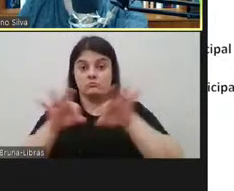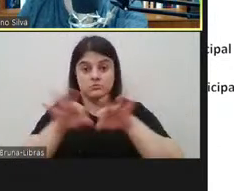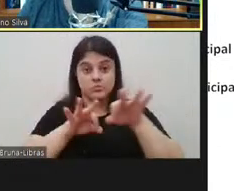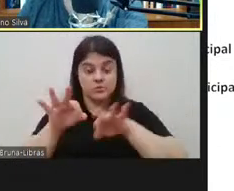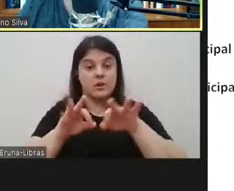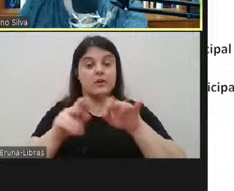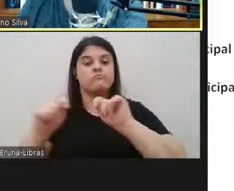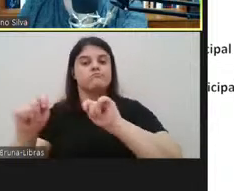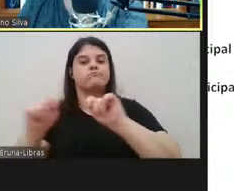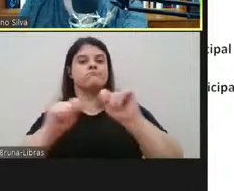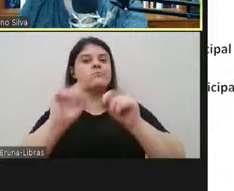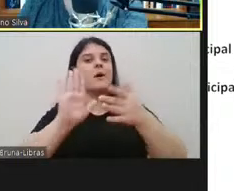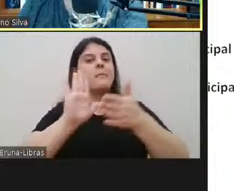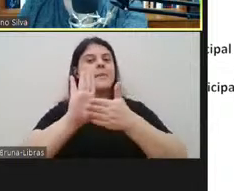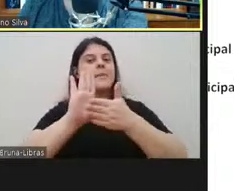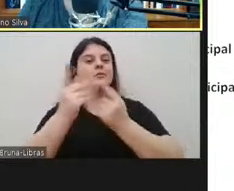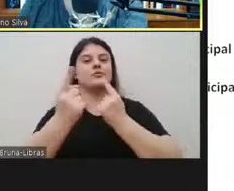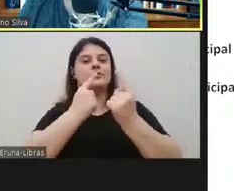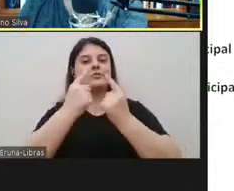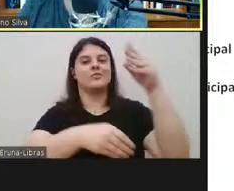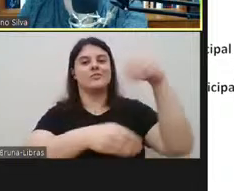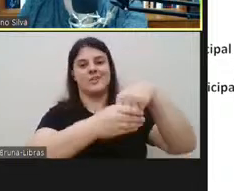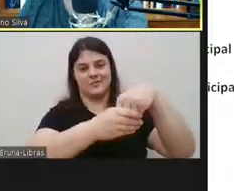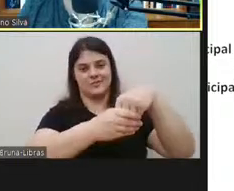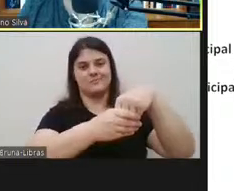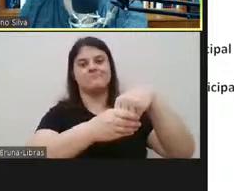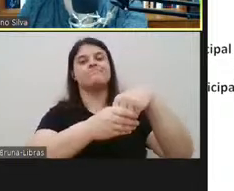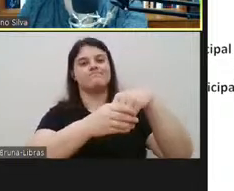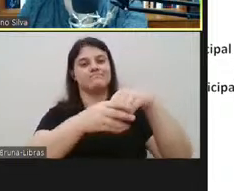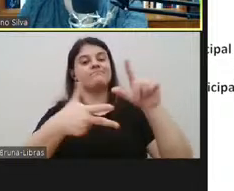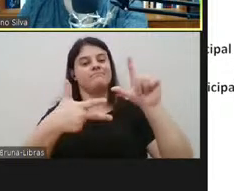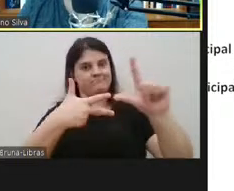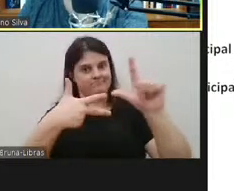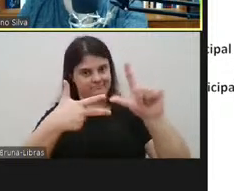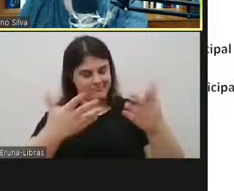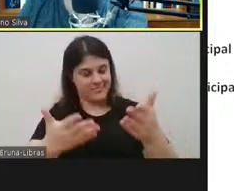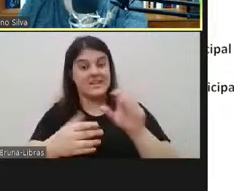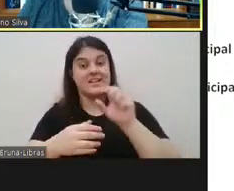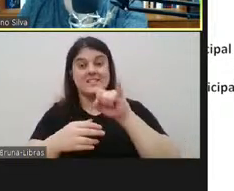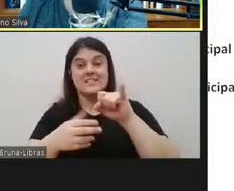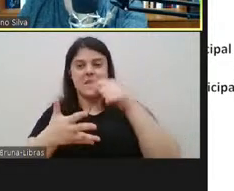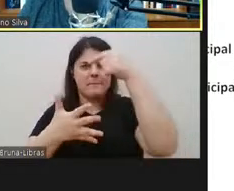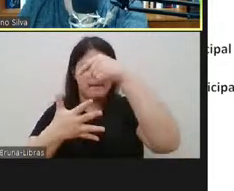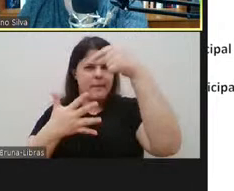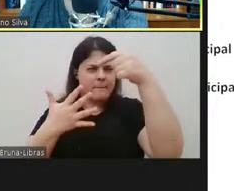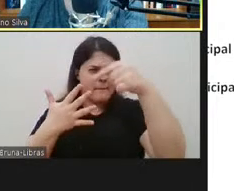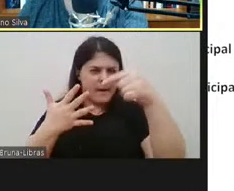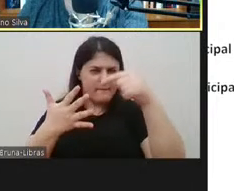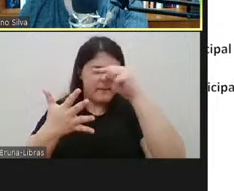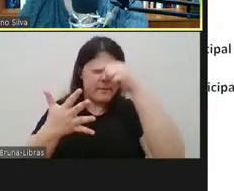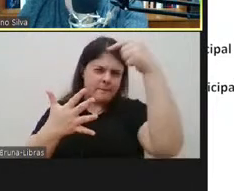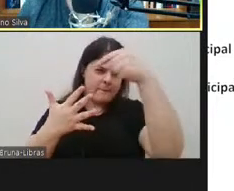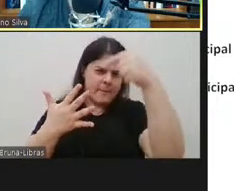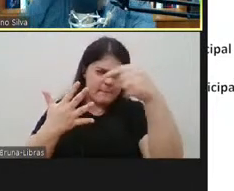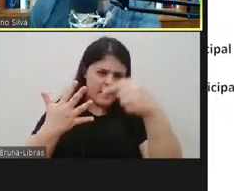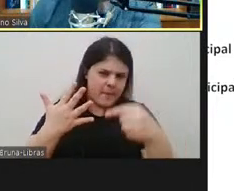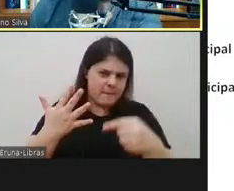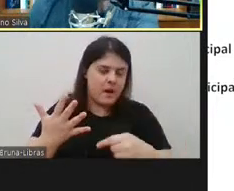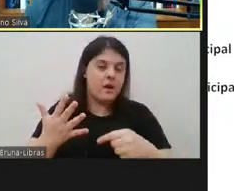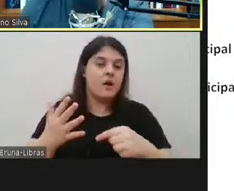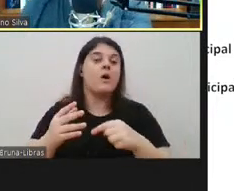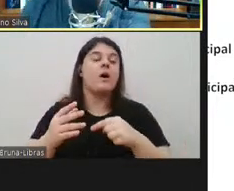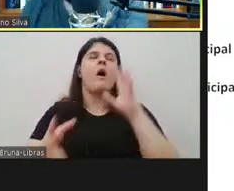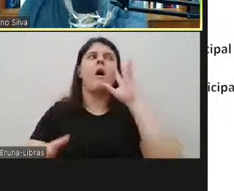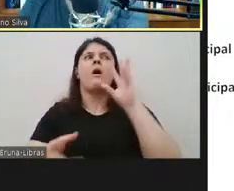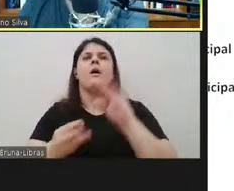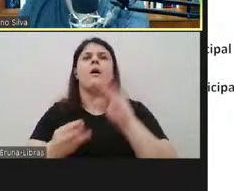controla a pauta de discussão que vai ser votada no legislativo se observar tudo isso eu vou ver basicamente O